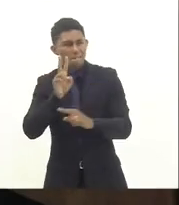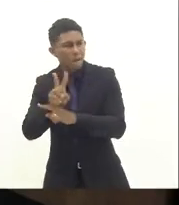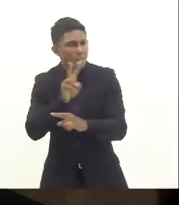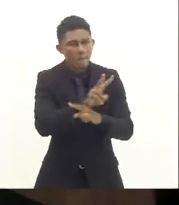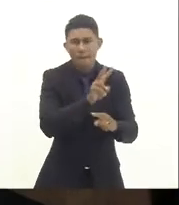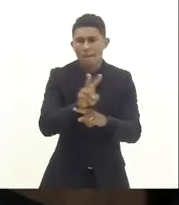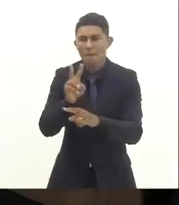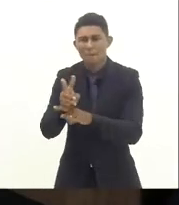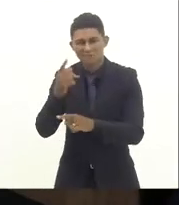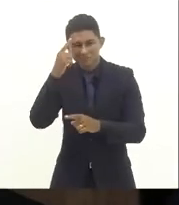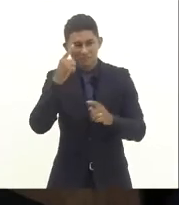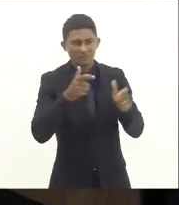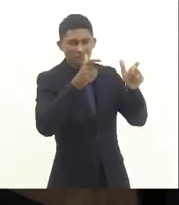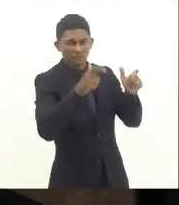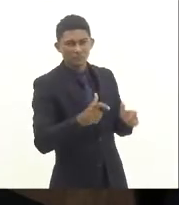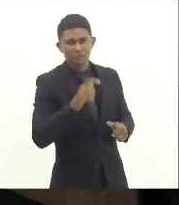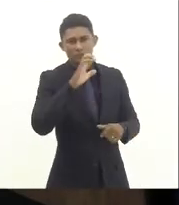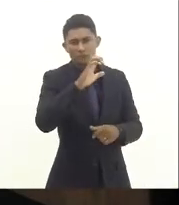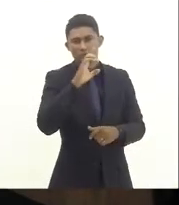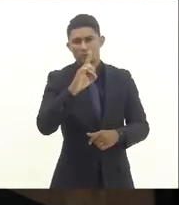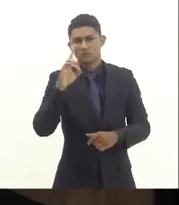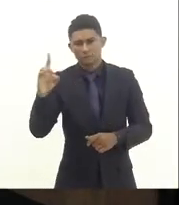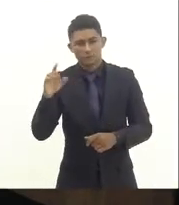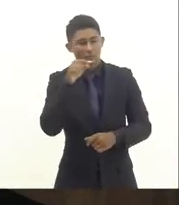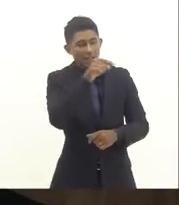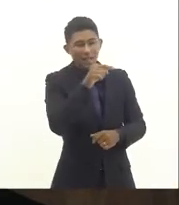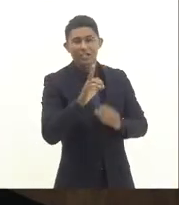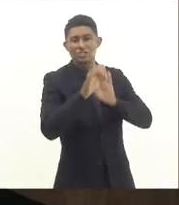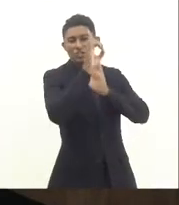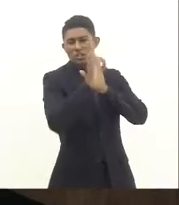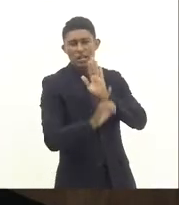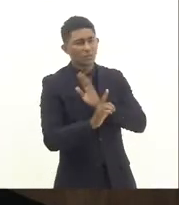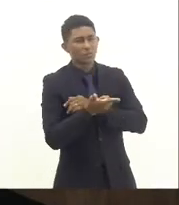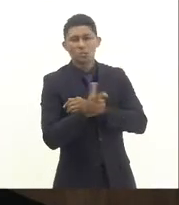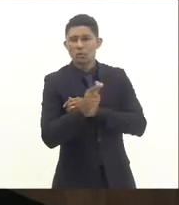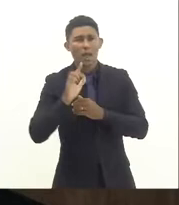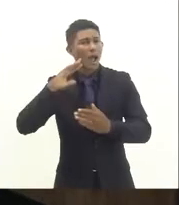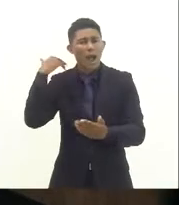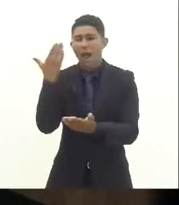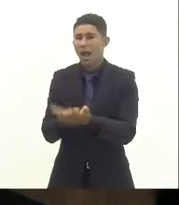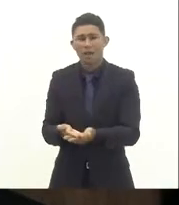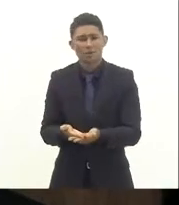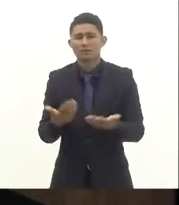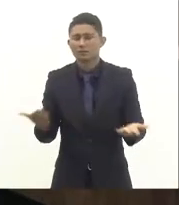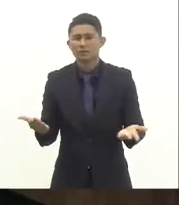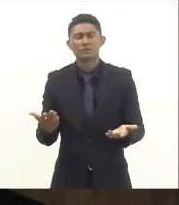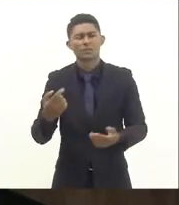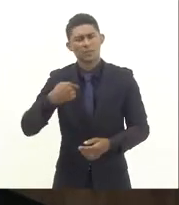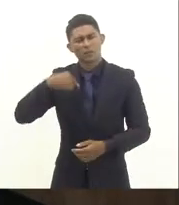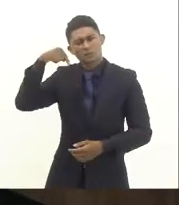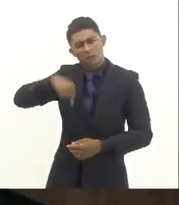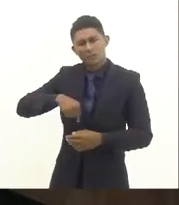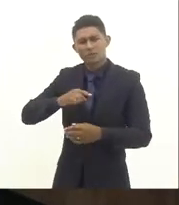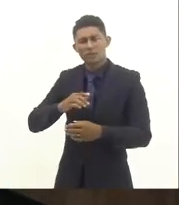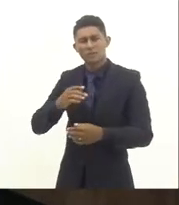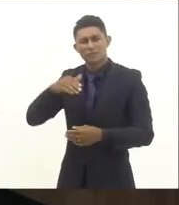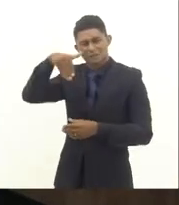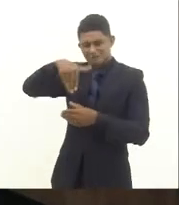Deus segue sem direitos e aí é muito triste fazemos aqui essa declaração de votos